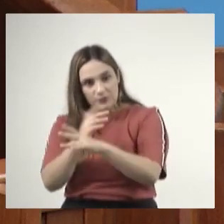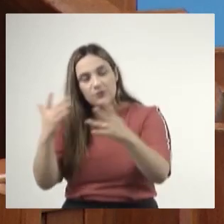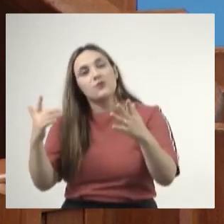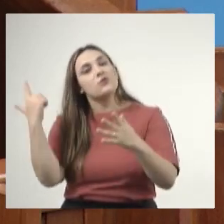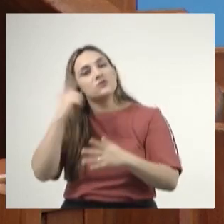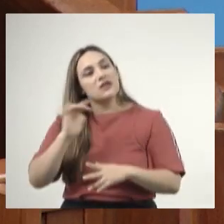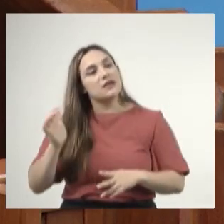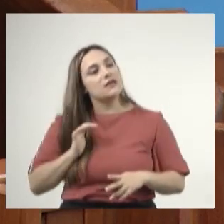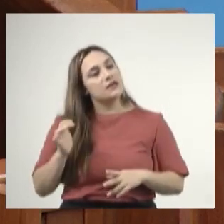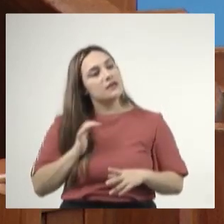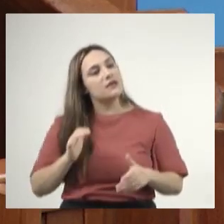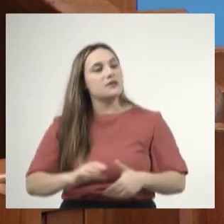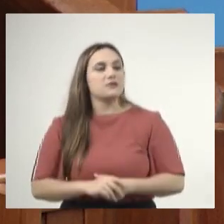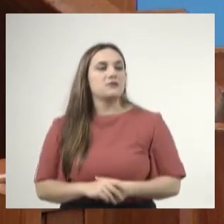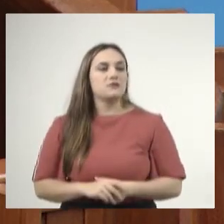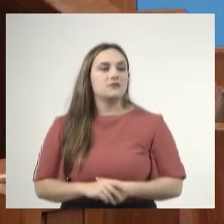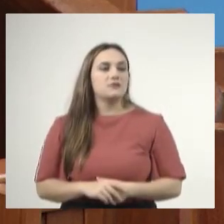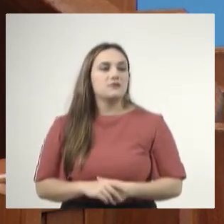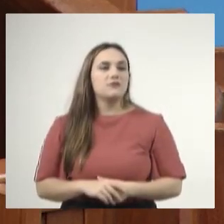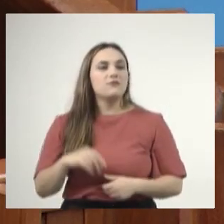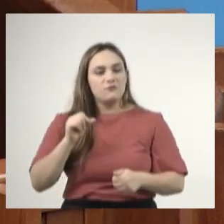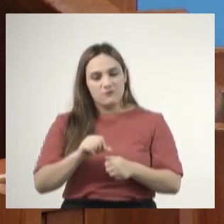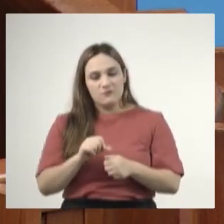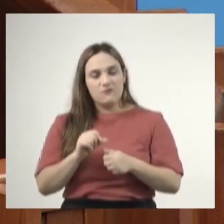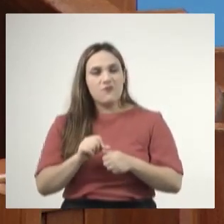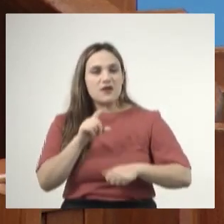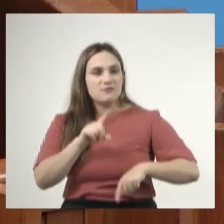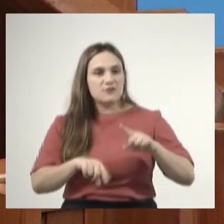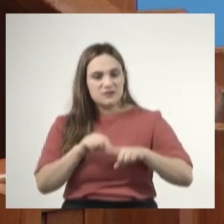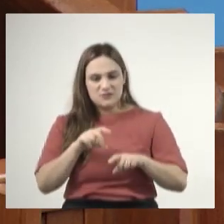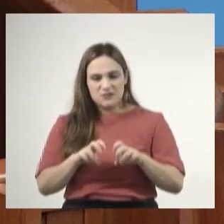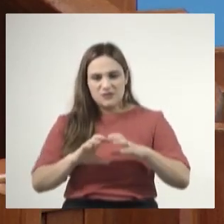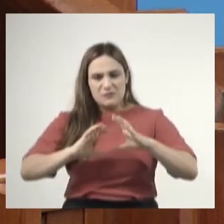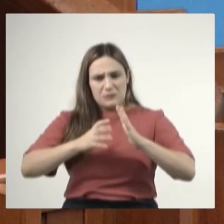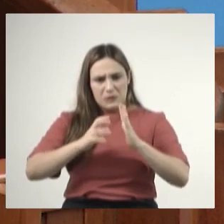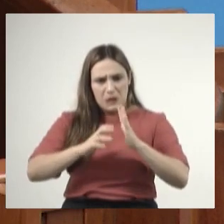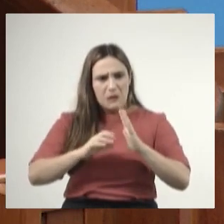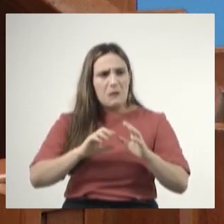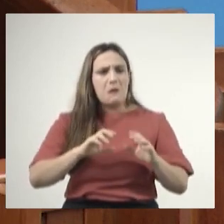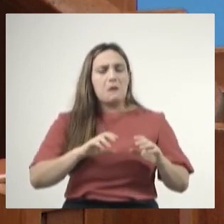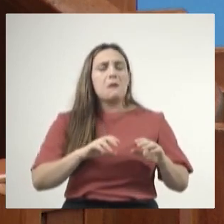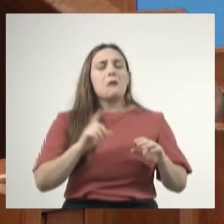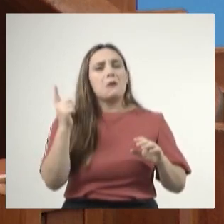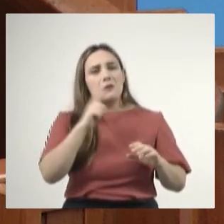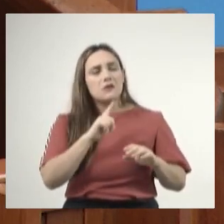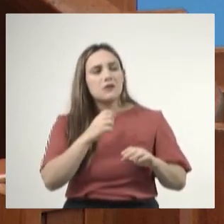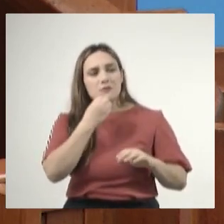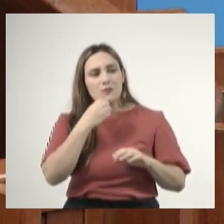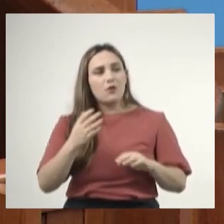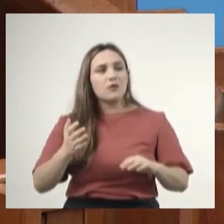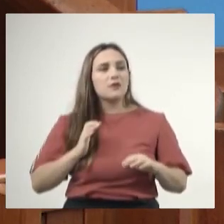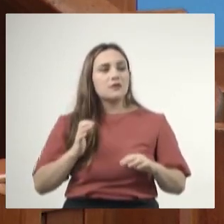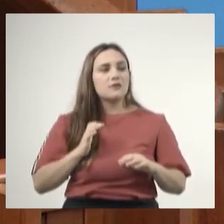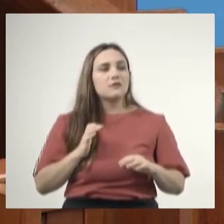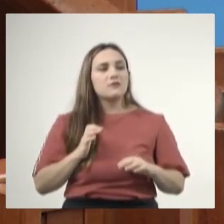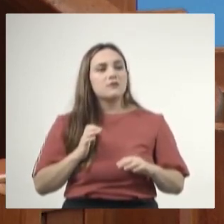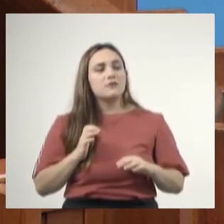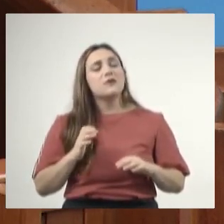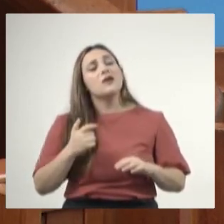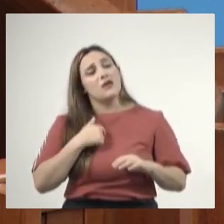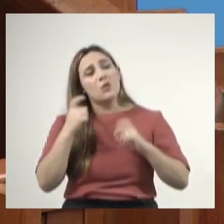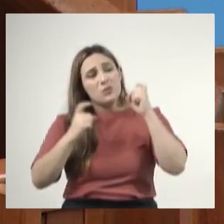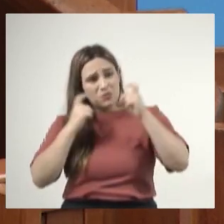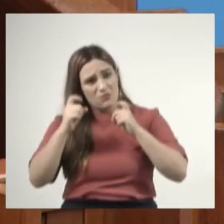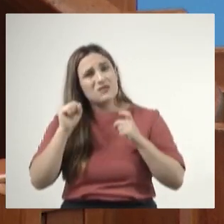nos grandes centros, fabricando as máquinas com maior tecnologia, para que nós possamos produzir. Então, eu fico